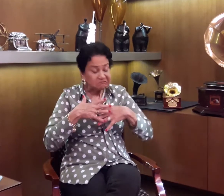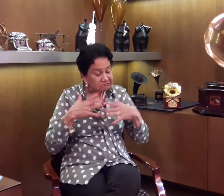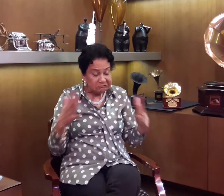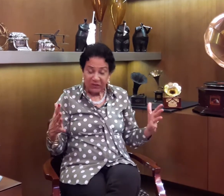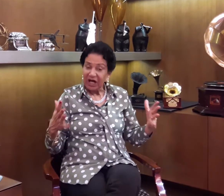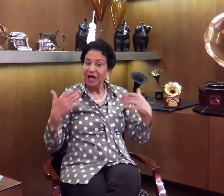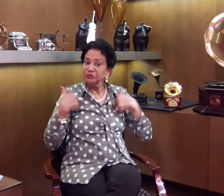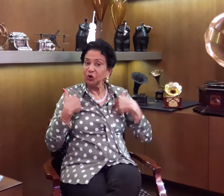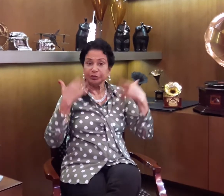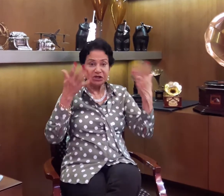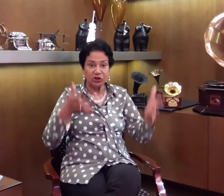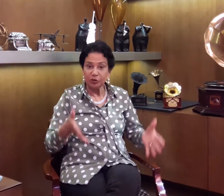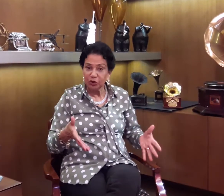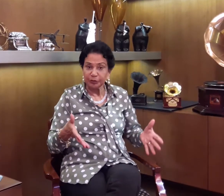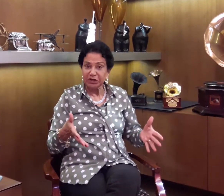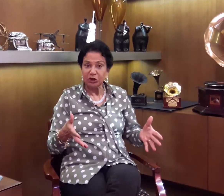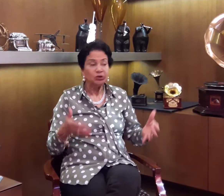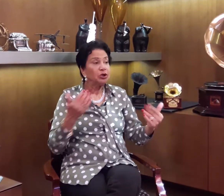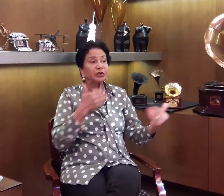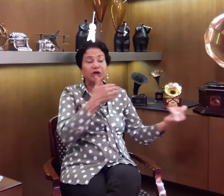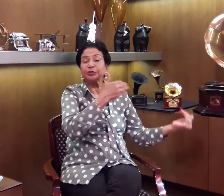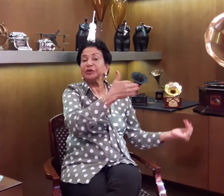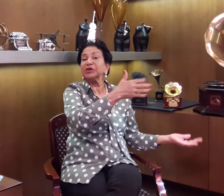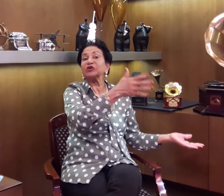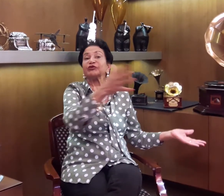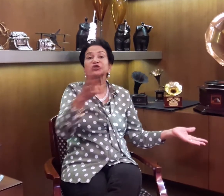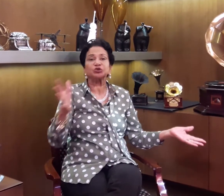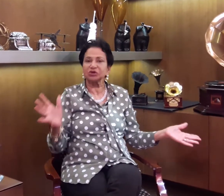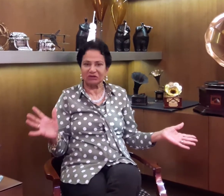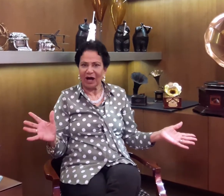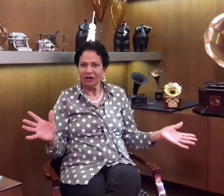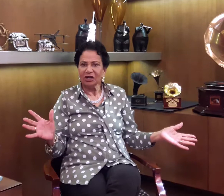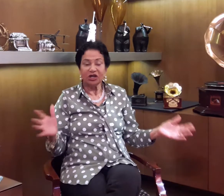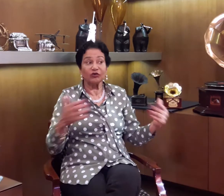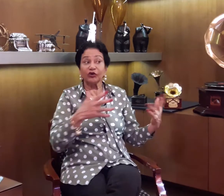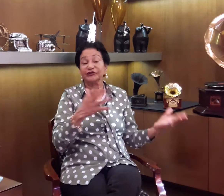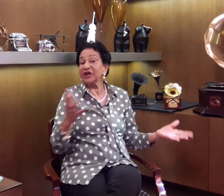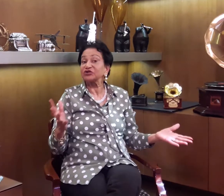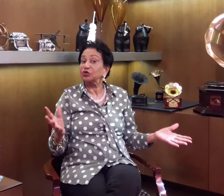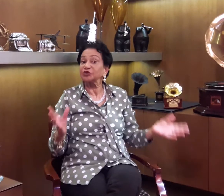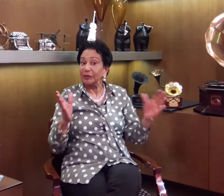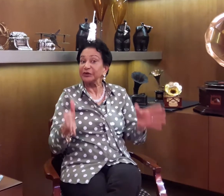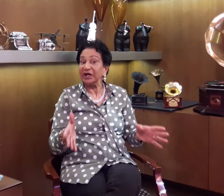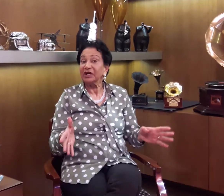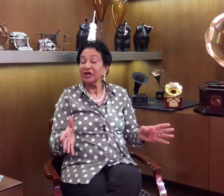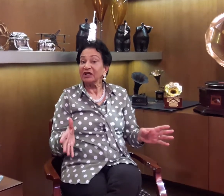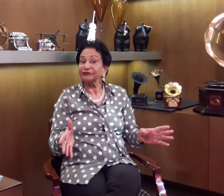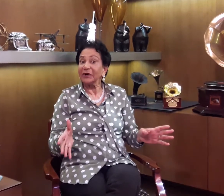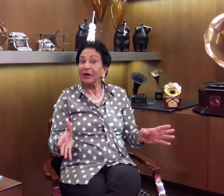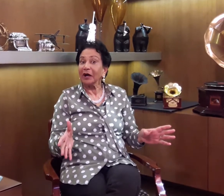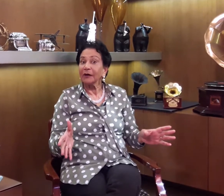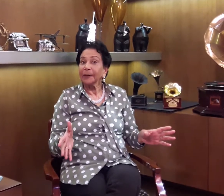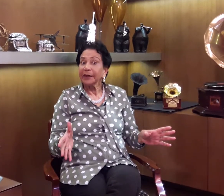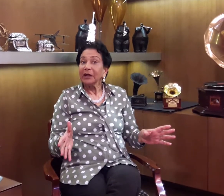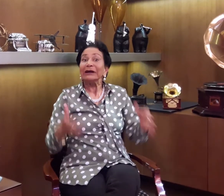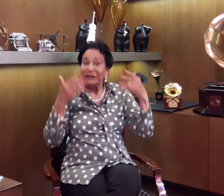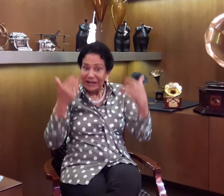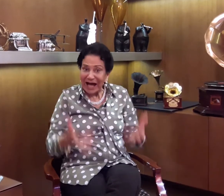mas a minha opinião, porque eu primeiro vou escutar. Eu vou ver as coisas para poder